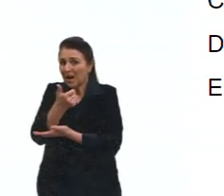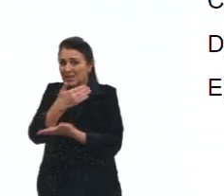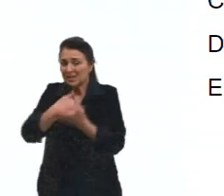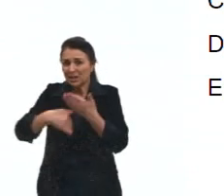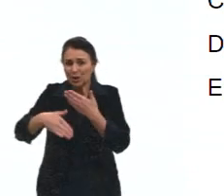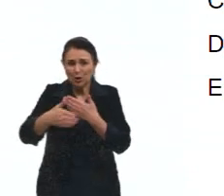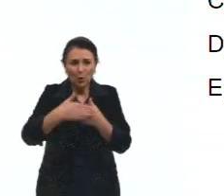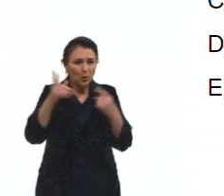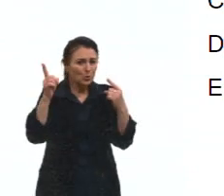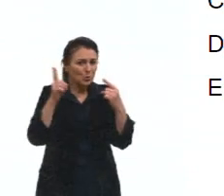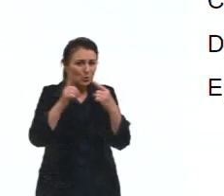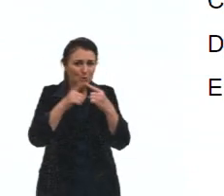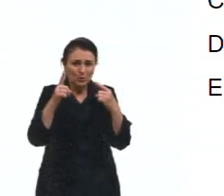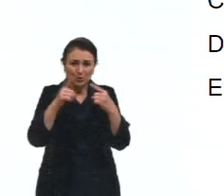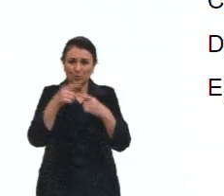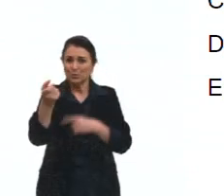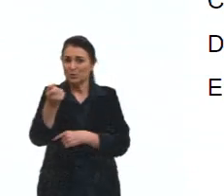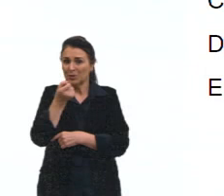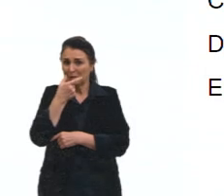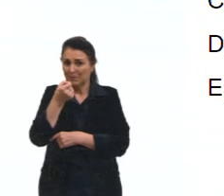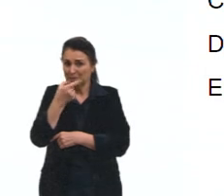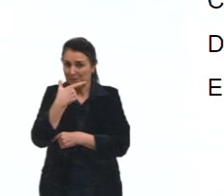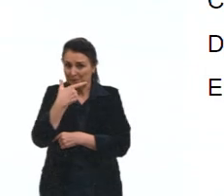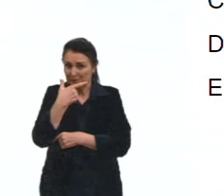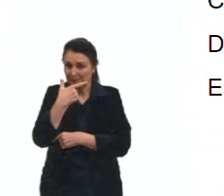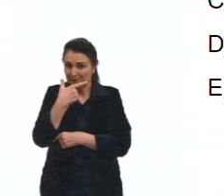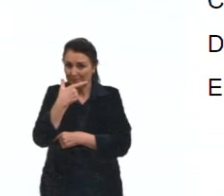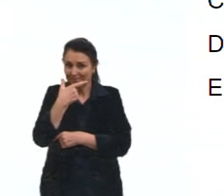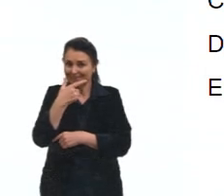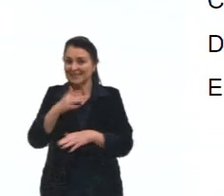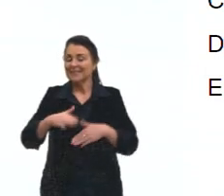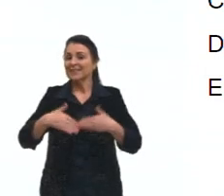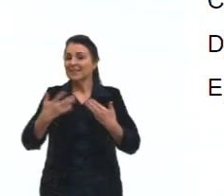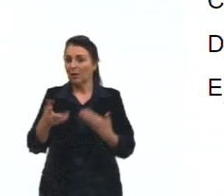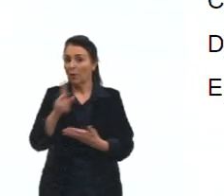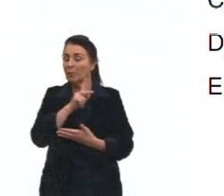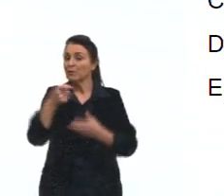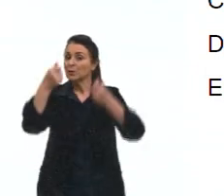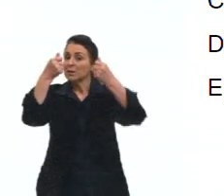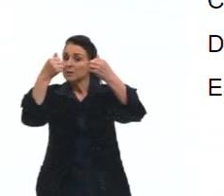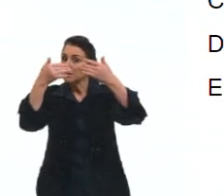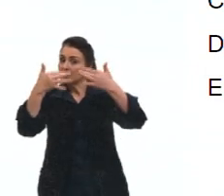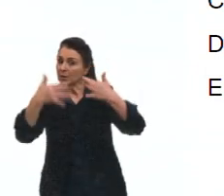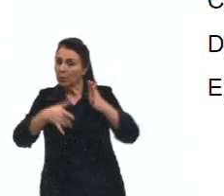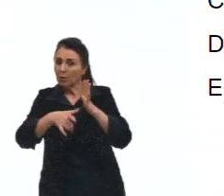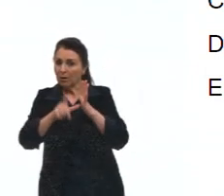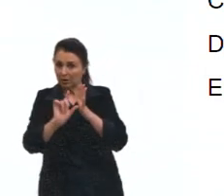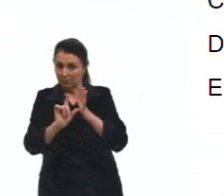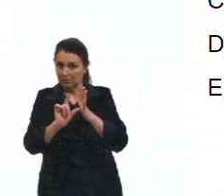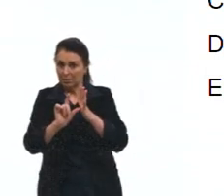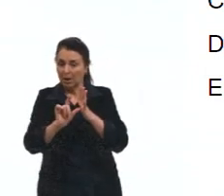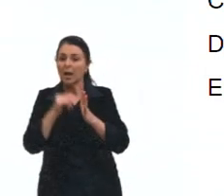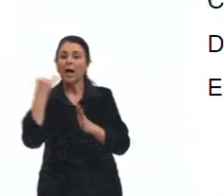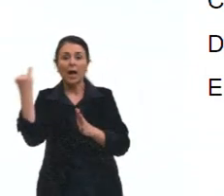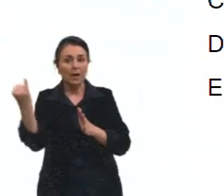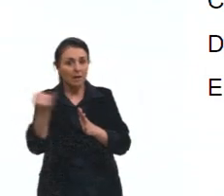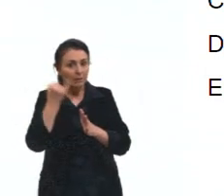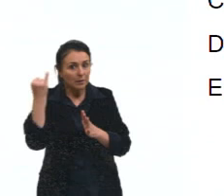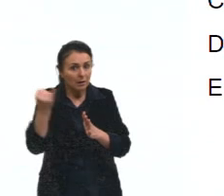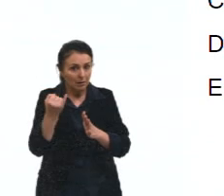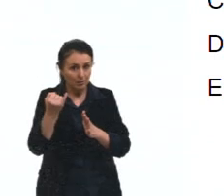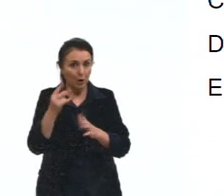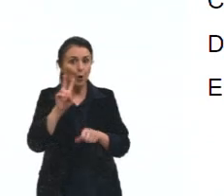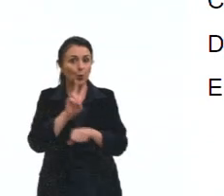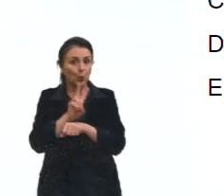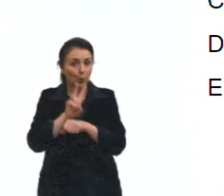todos os antimicrobianos tá então como eu falei para vocês essa essa situação tá bem atual e caiu no último